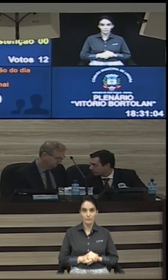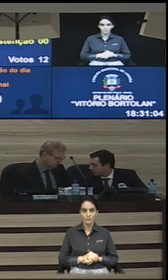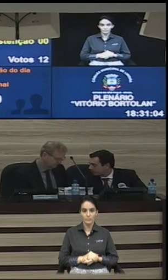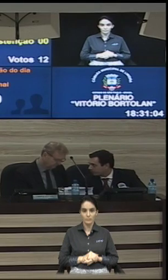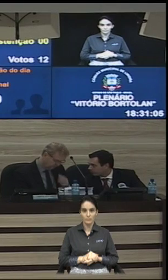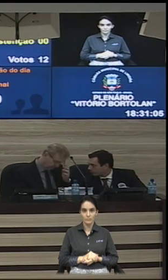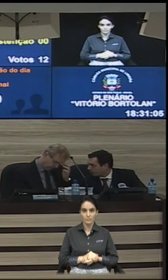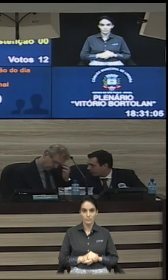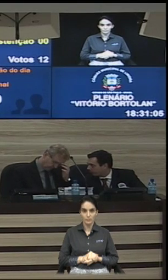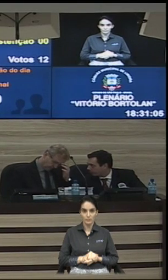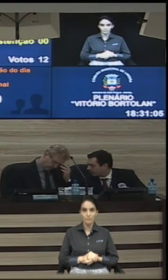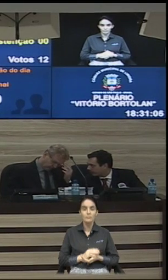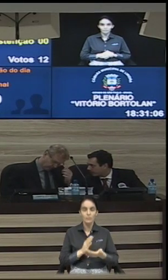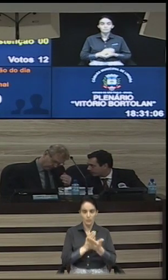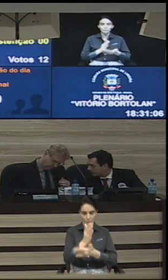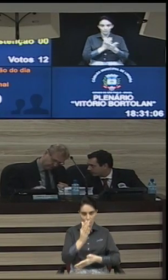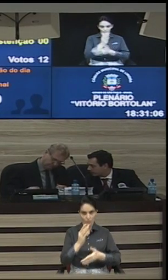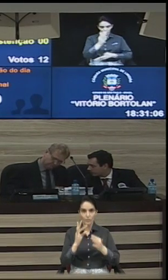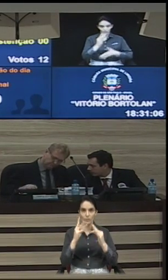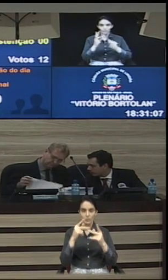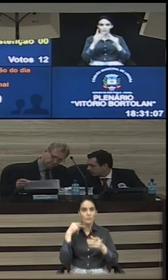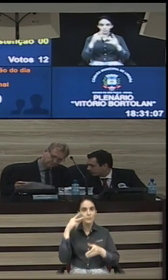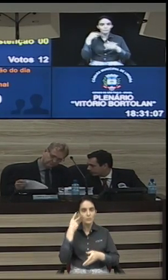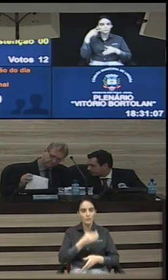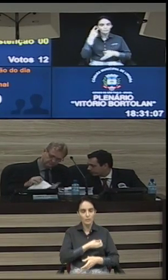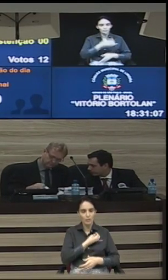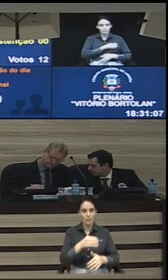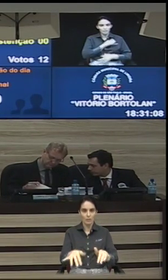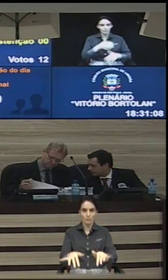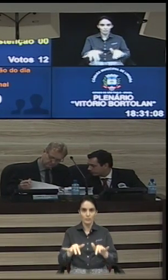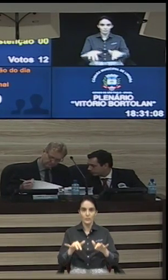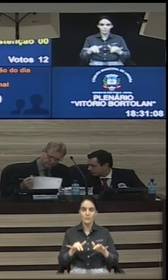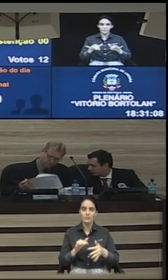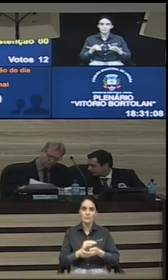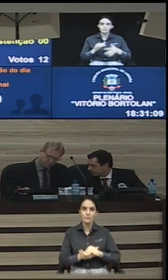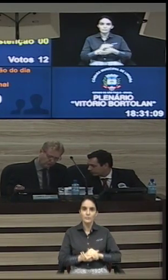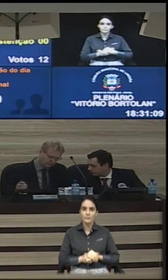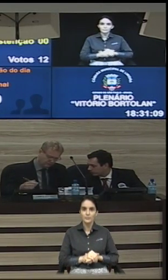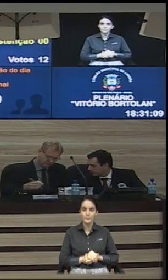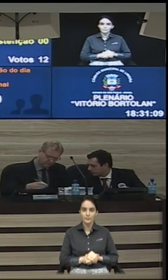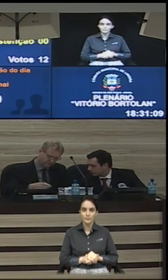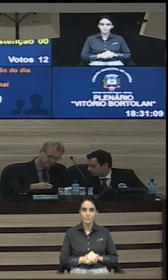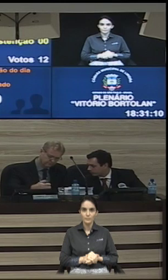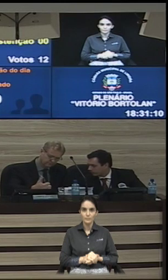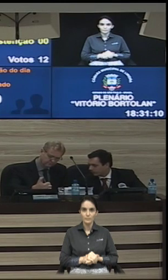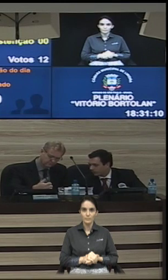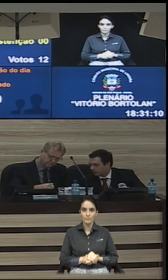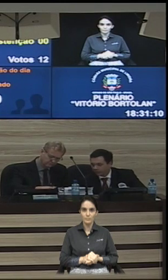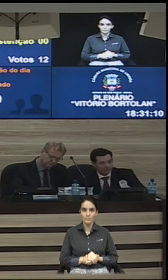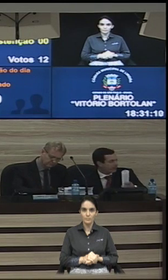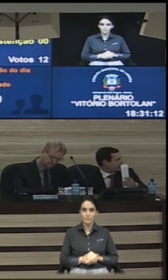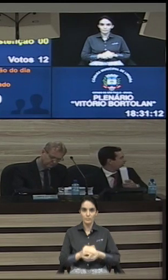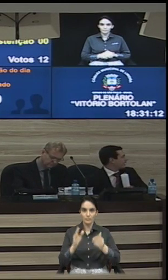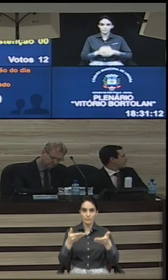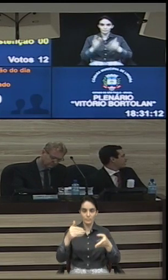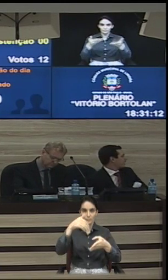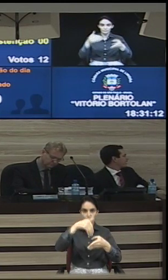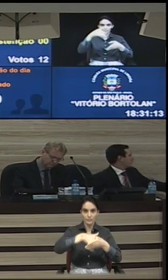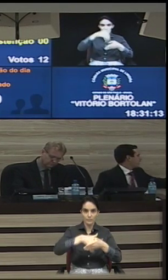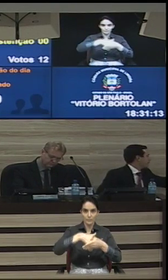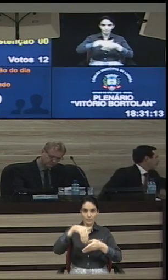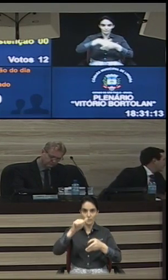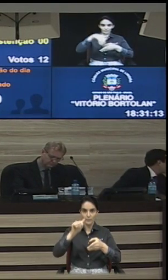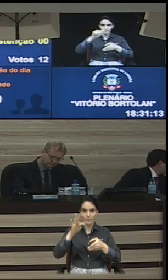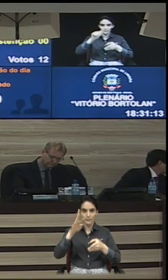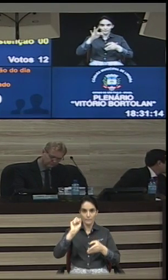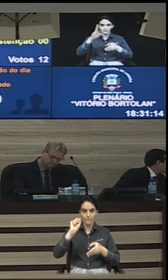Agora sim, a ata foi aprovada por todos os vereadores presentes no plenário. E nós colocamos em votação a ata do